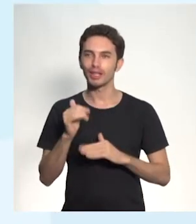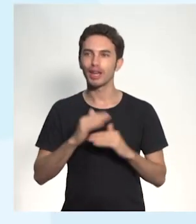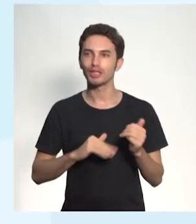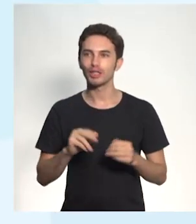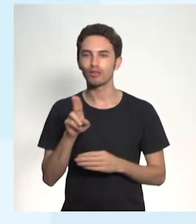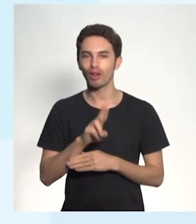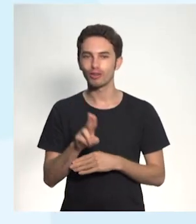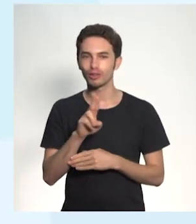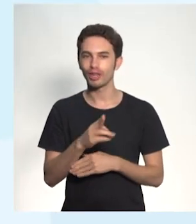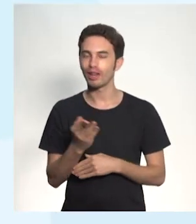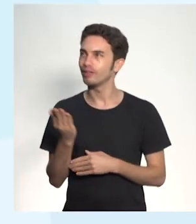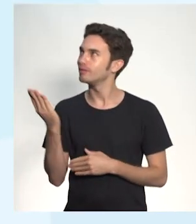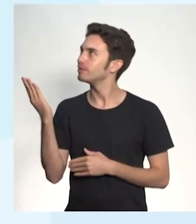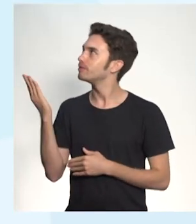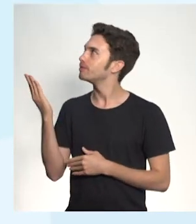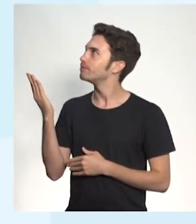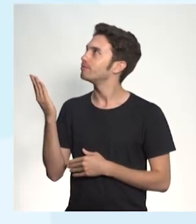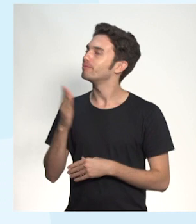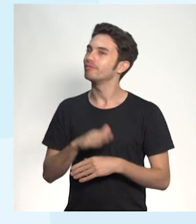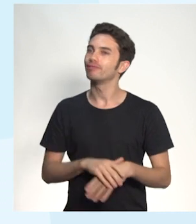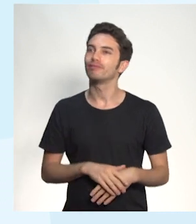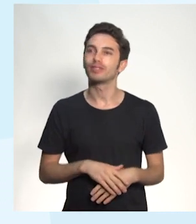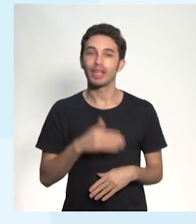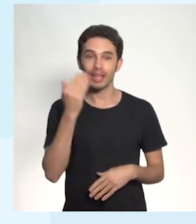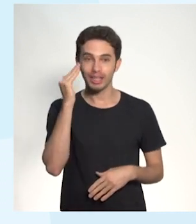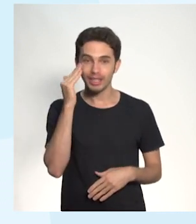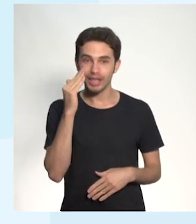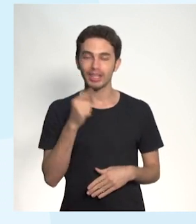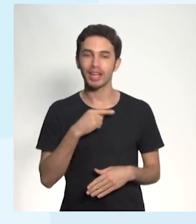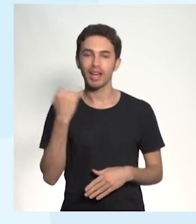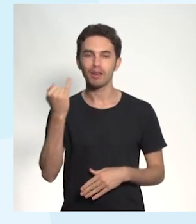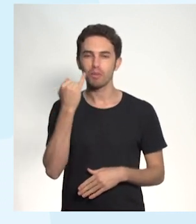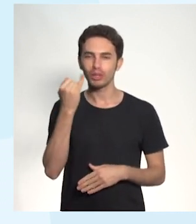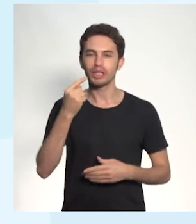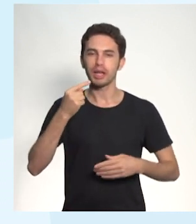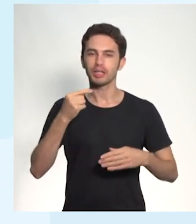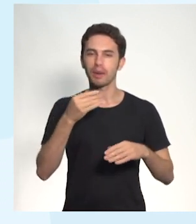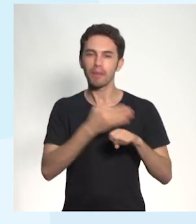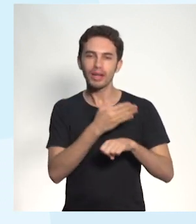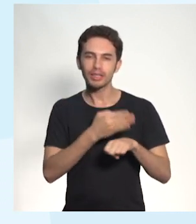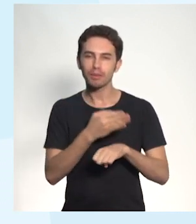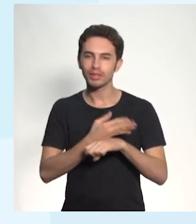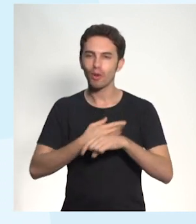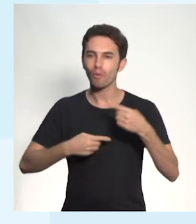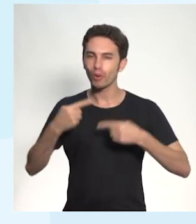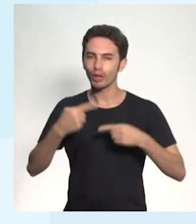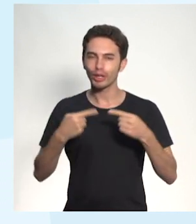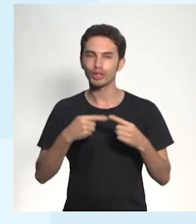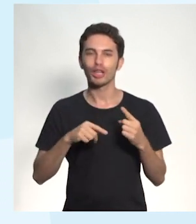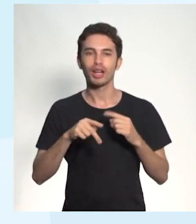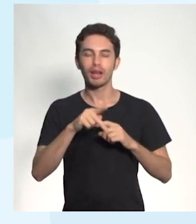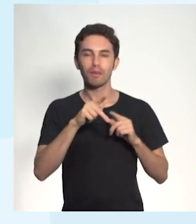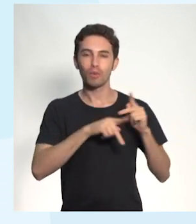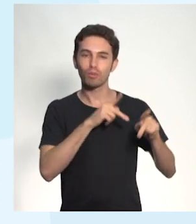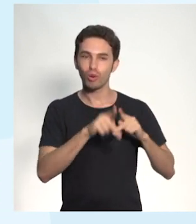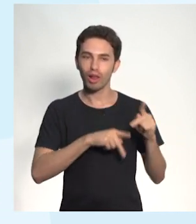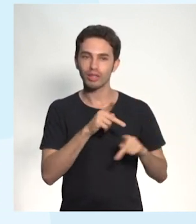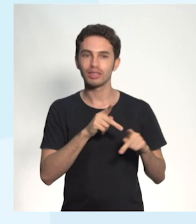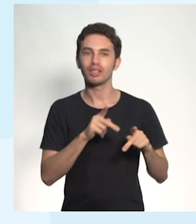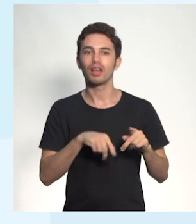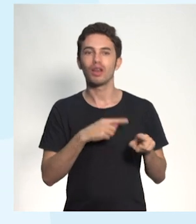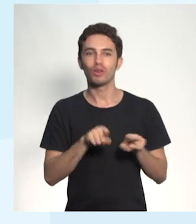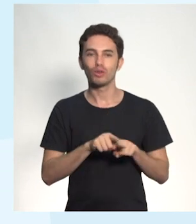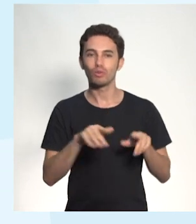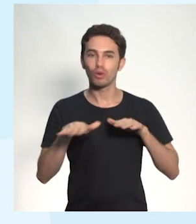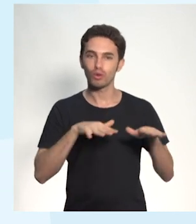de hoje, tá? Que é compreender a importância da participação política da população nos movimentos operário, sindical e